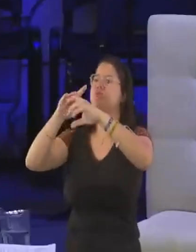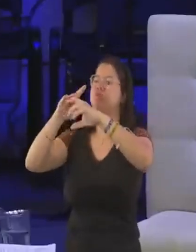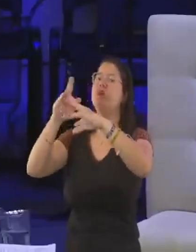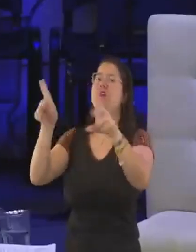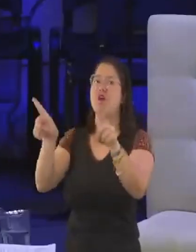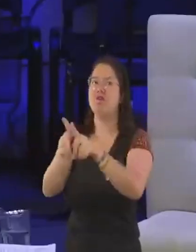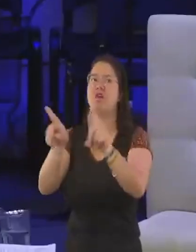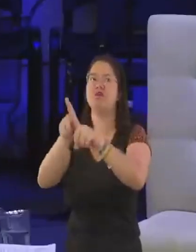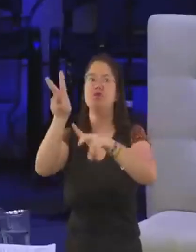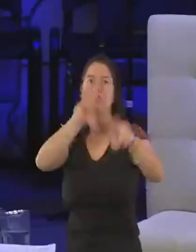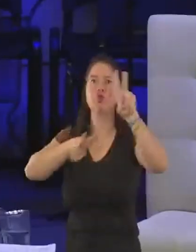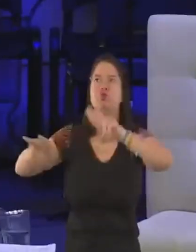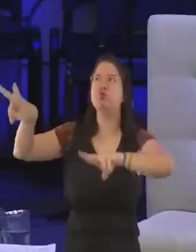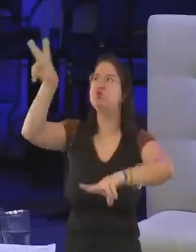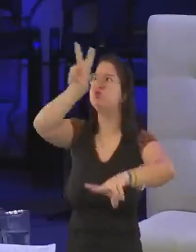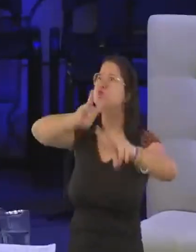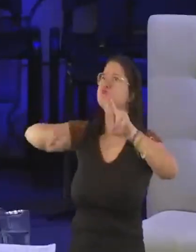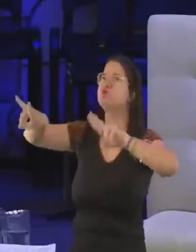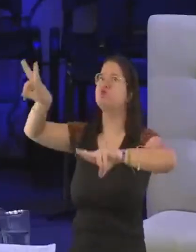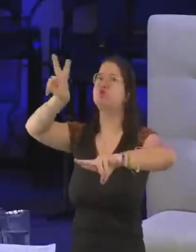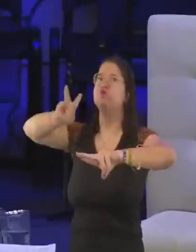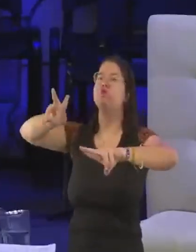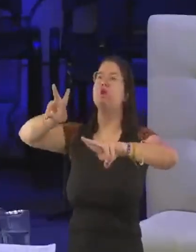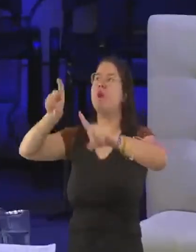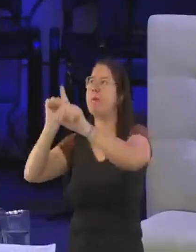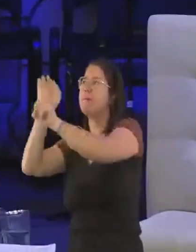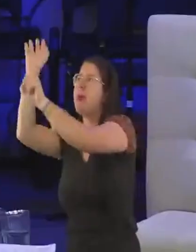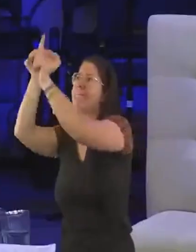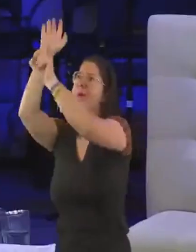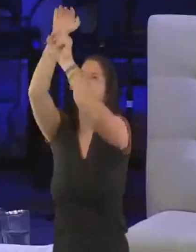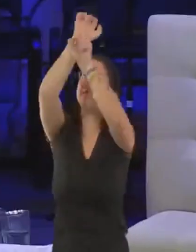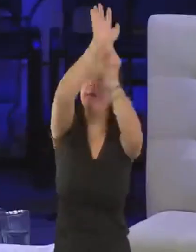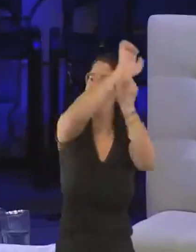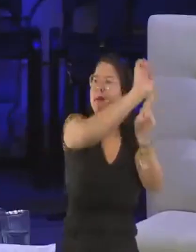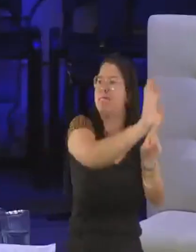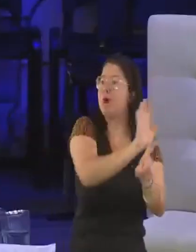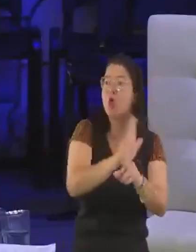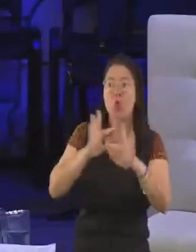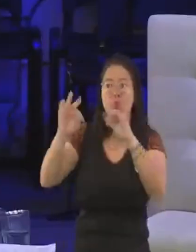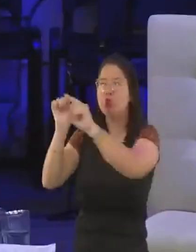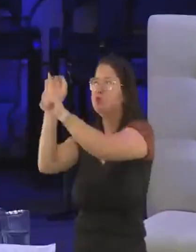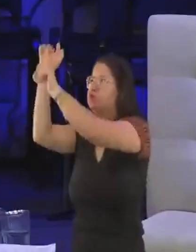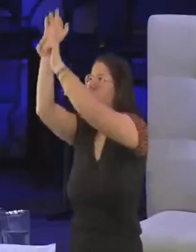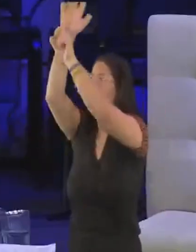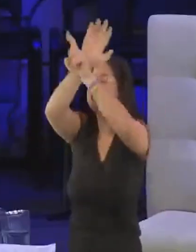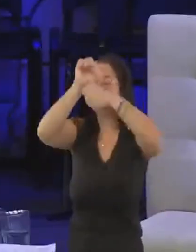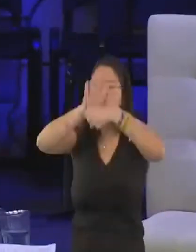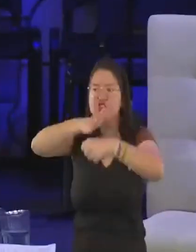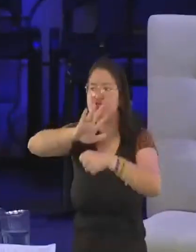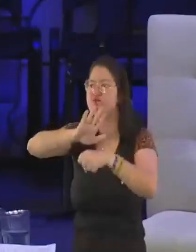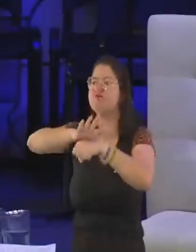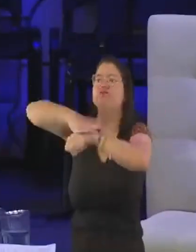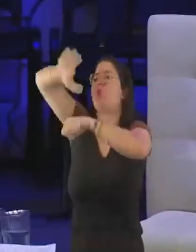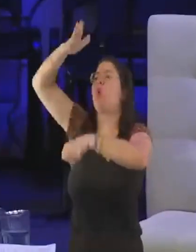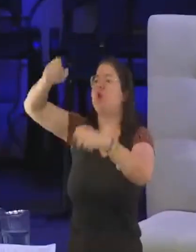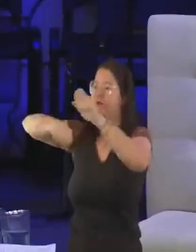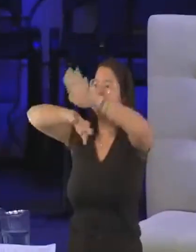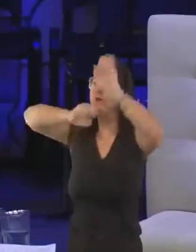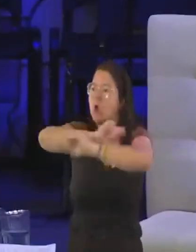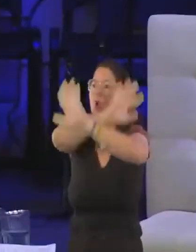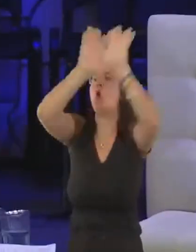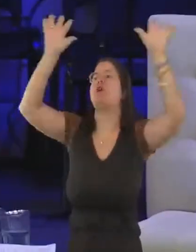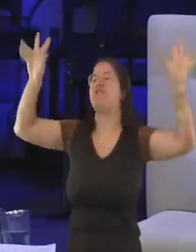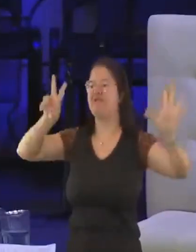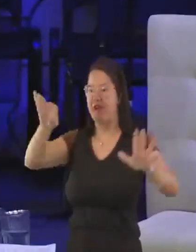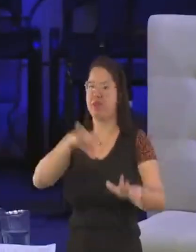quatro ventos, de uma a outra extremidade dos céus. A vinda de Jesus, meus irmãos, a volta